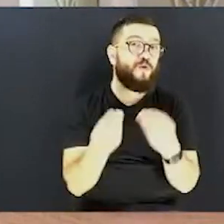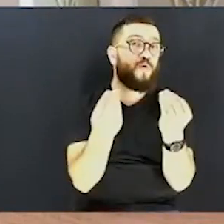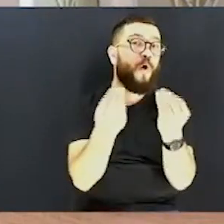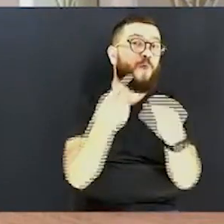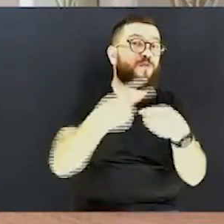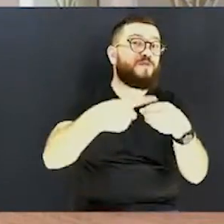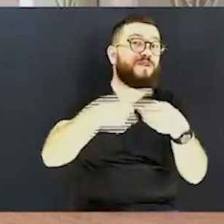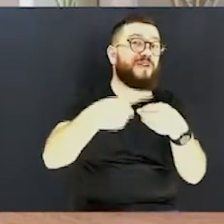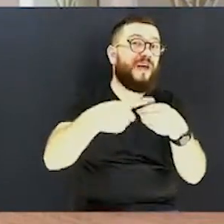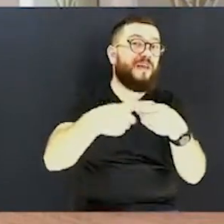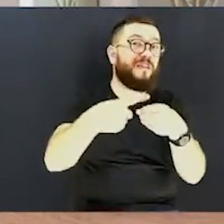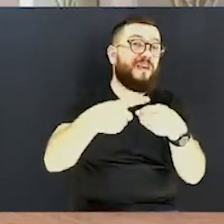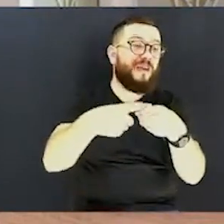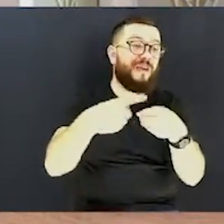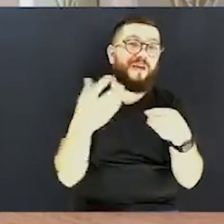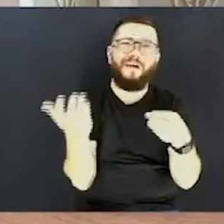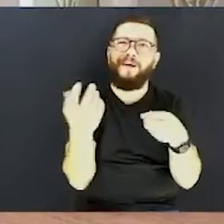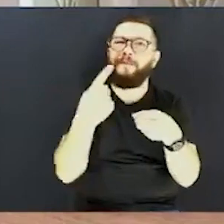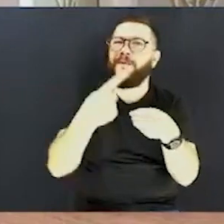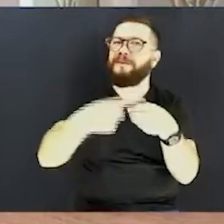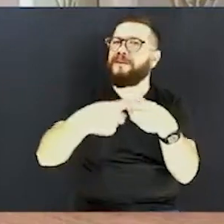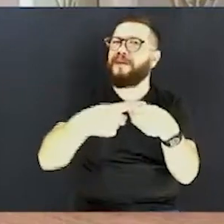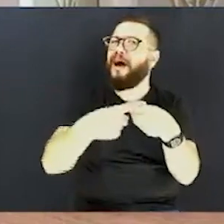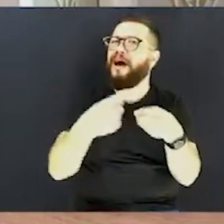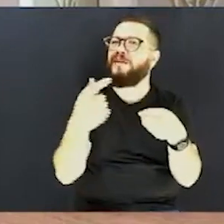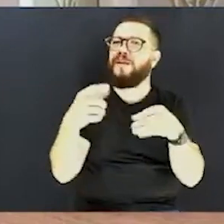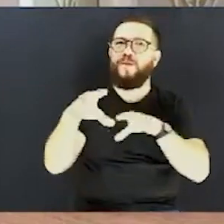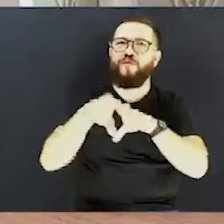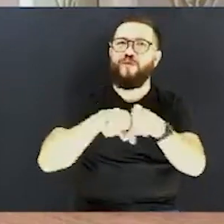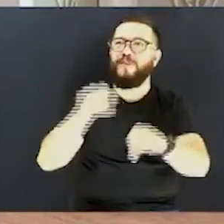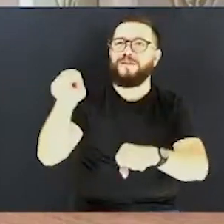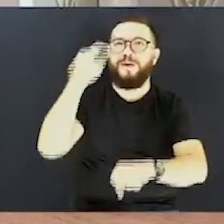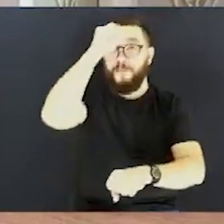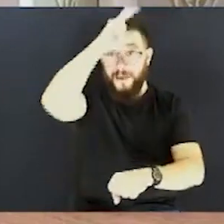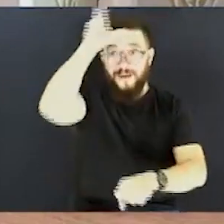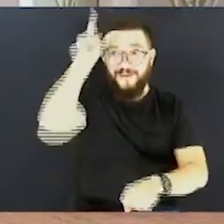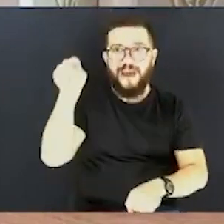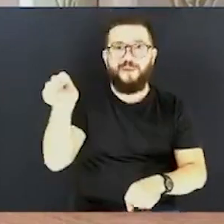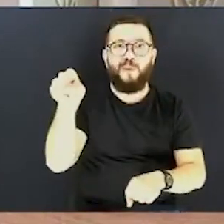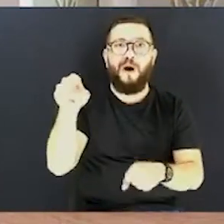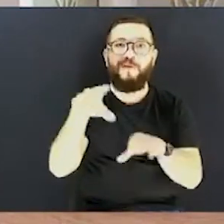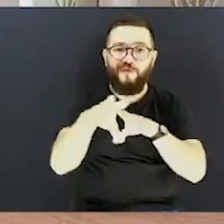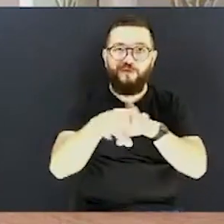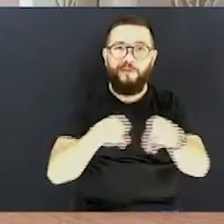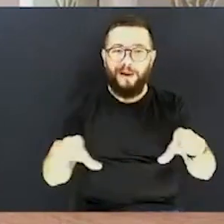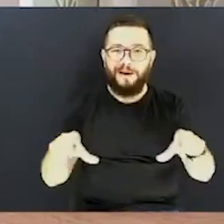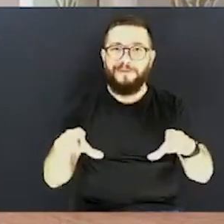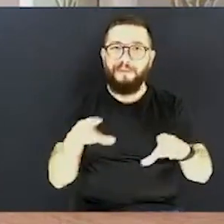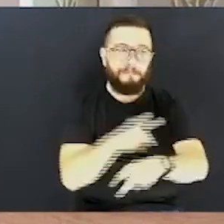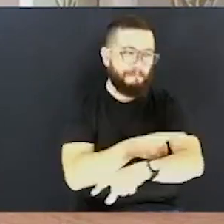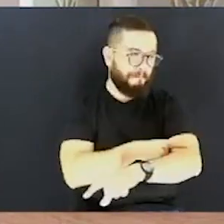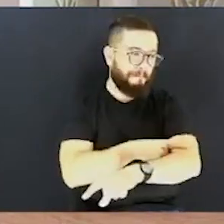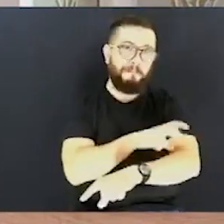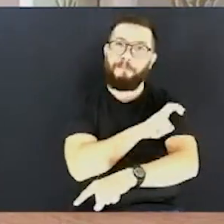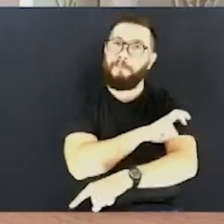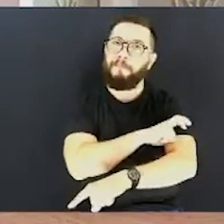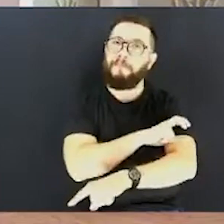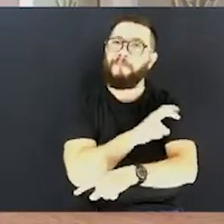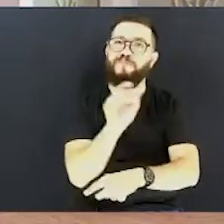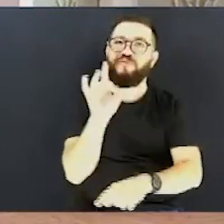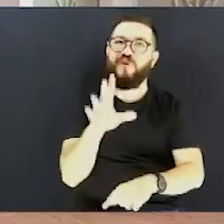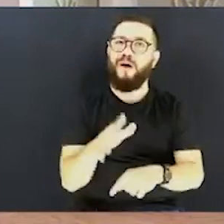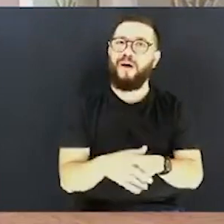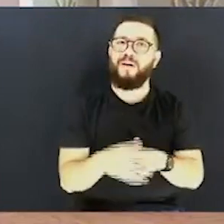quando o prefeito não tem sequer o primeiro grau. Como é que nós vamos discutir com esse prefeito uma melhora na